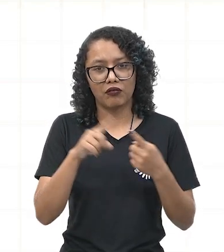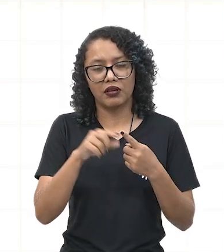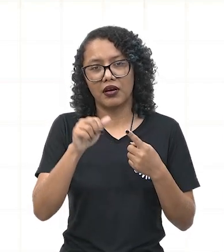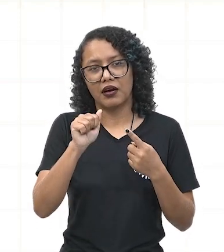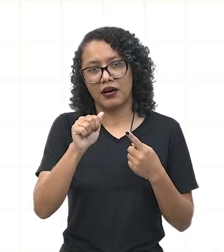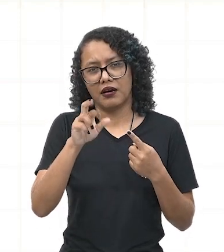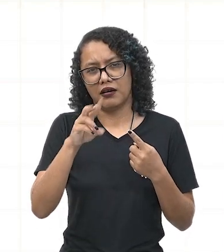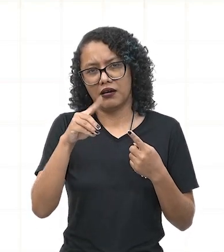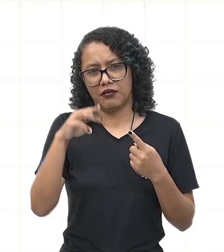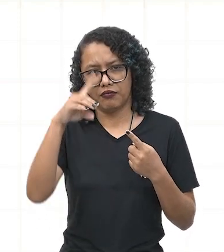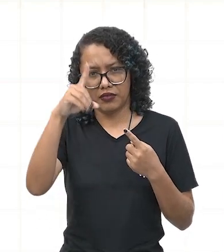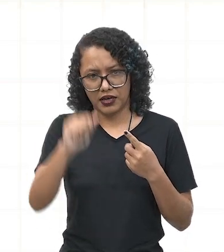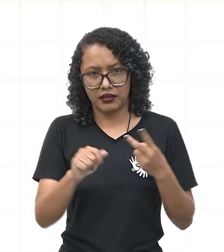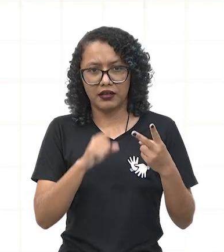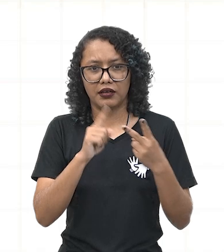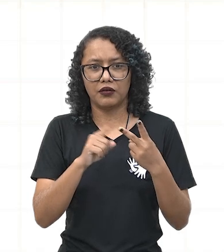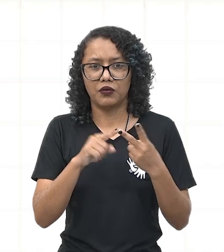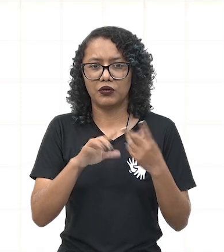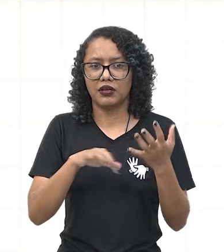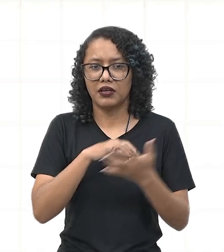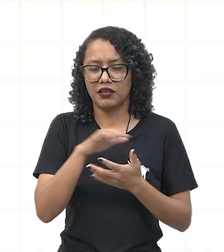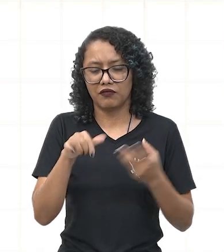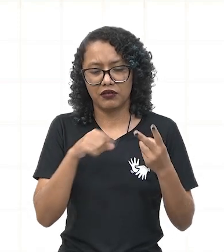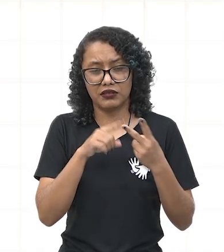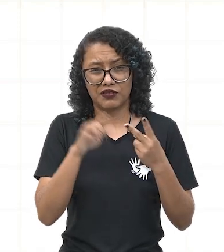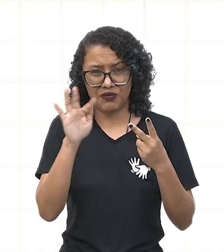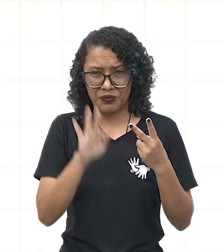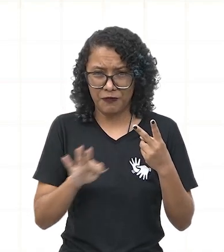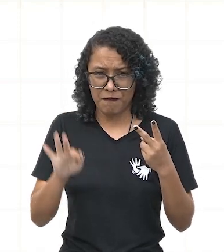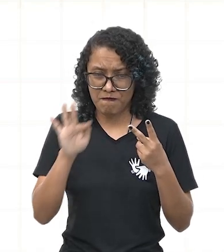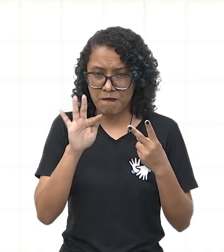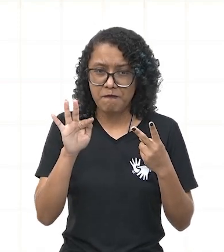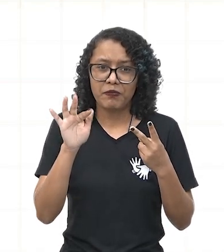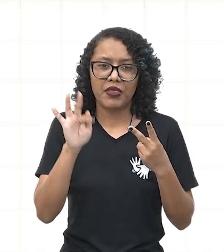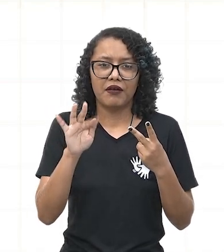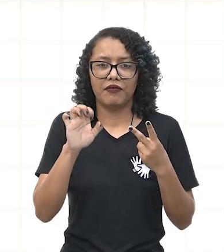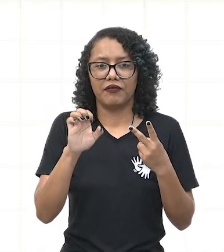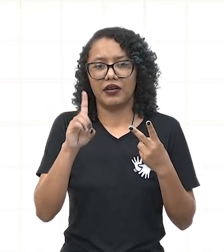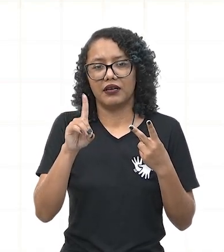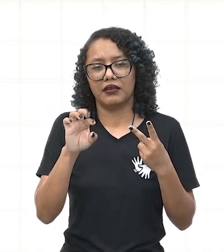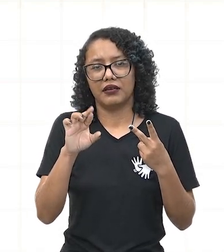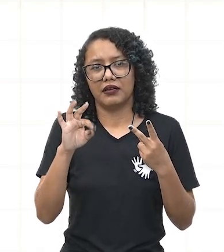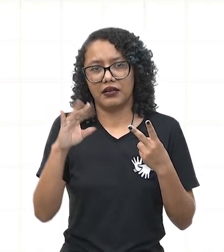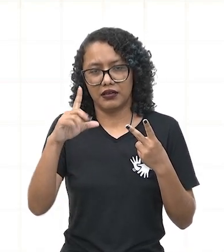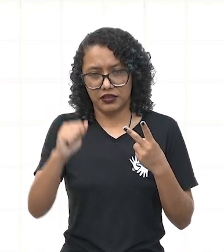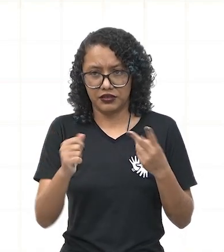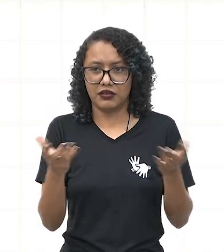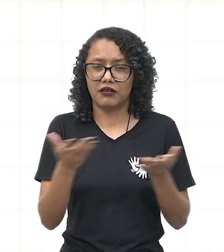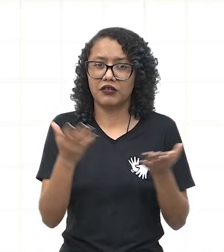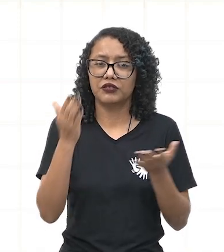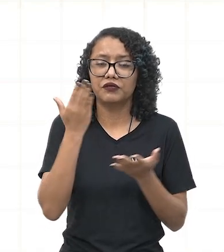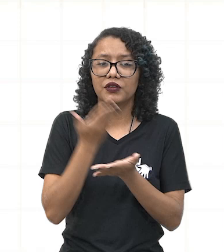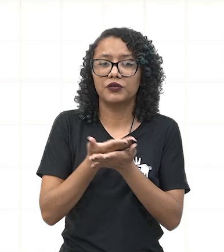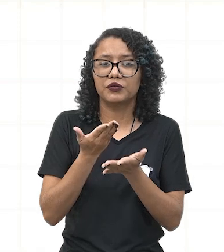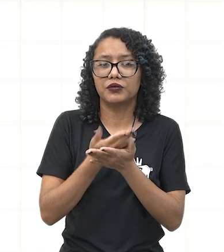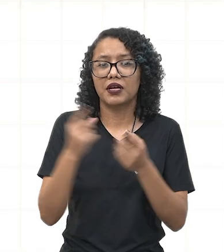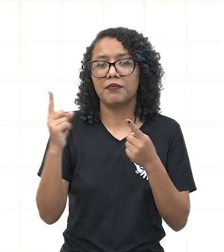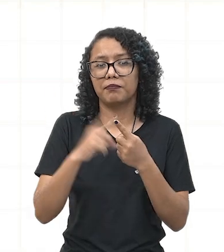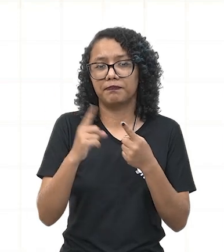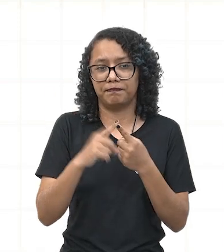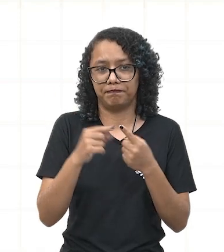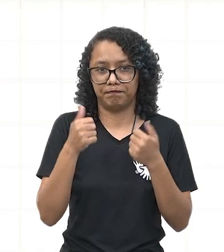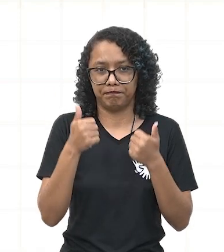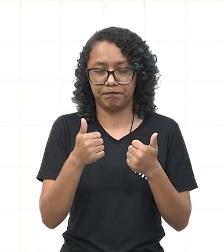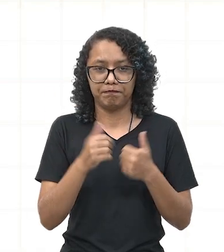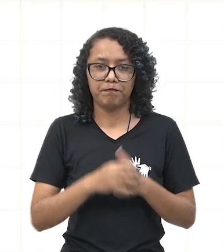a Revolução Federalista. Então, nós vamos observar o que foi a Revolta da Armada. A